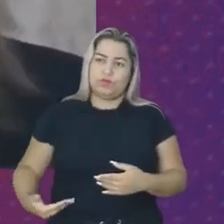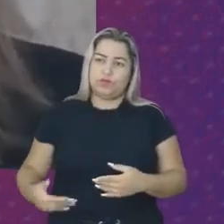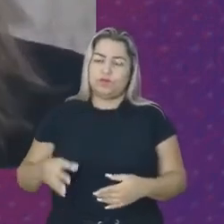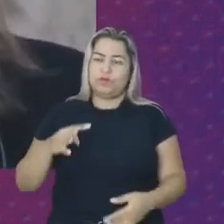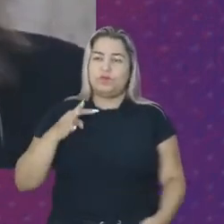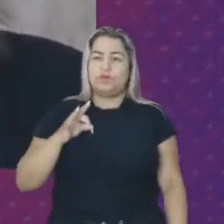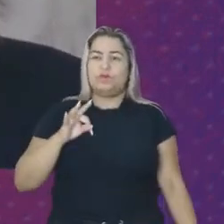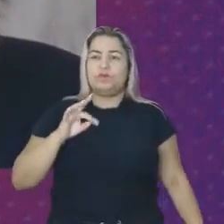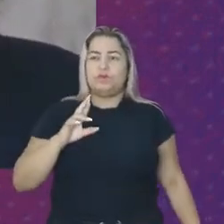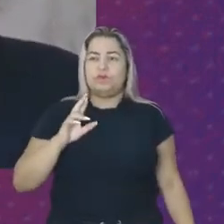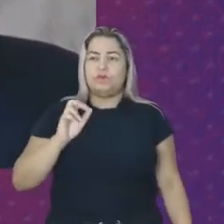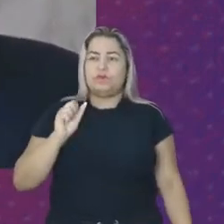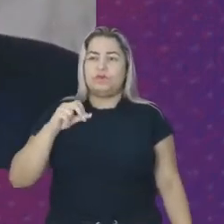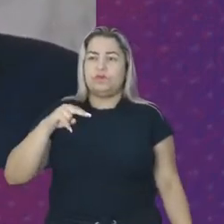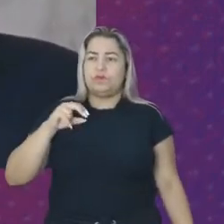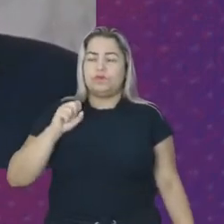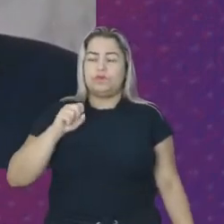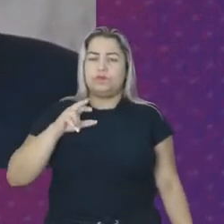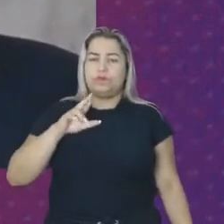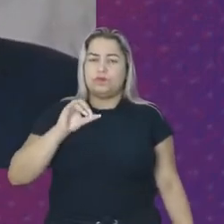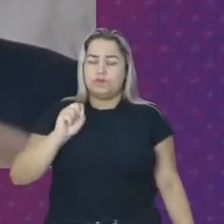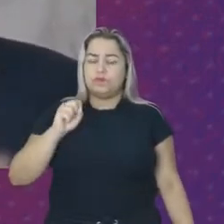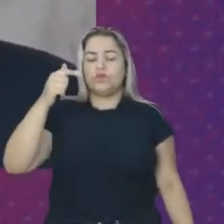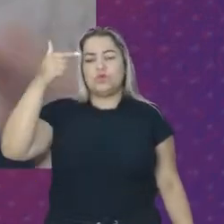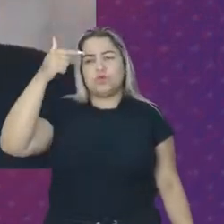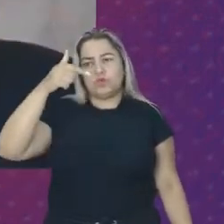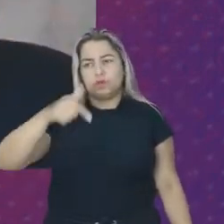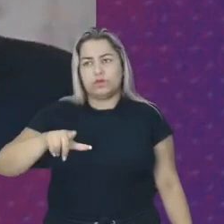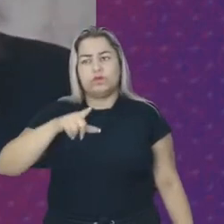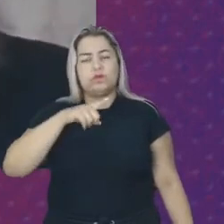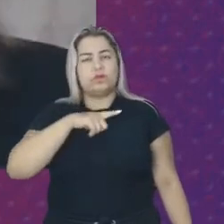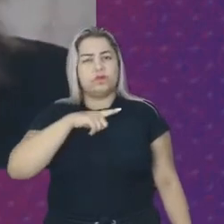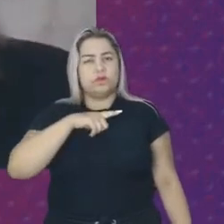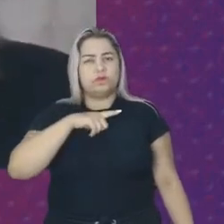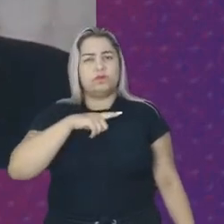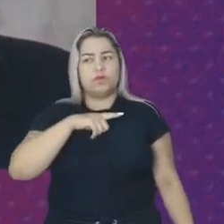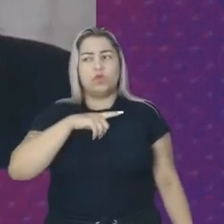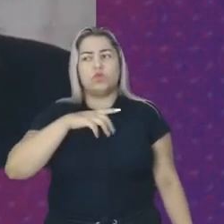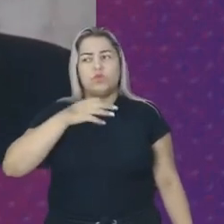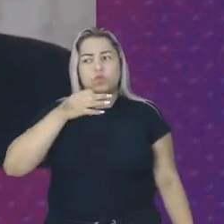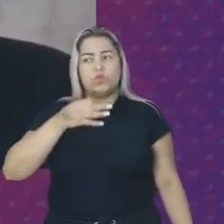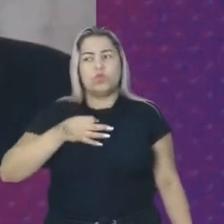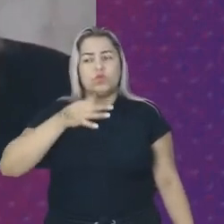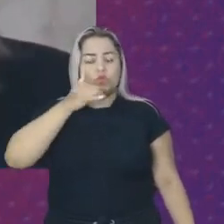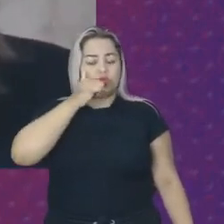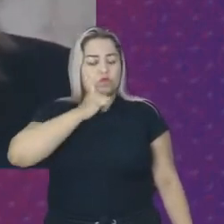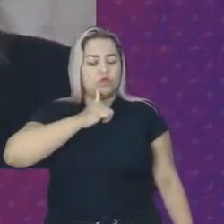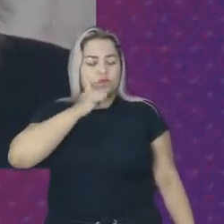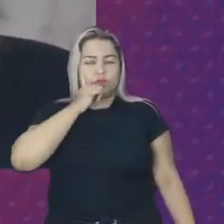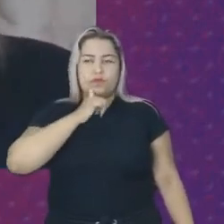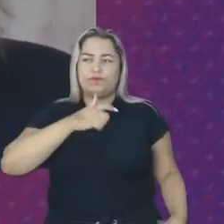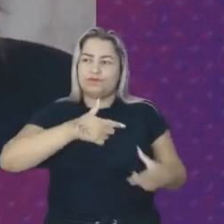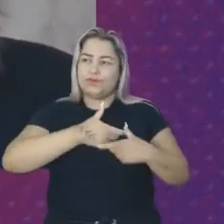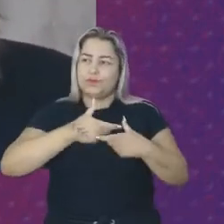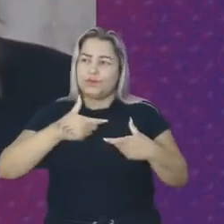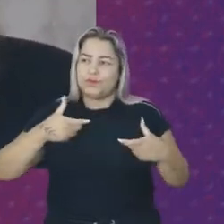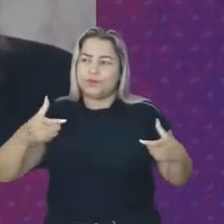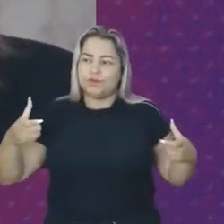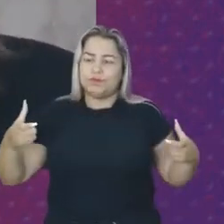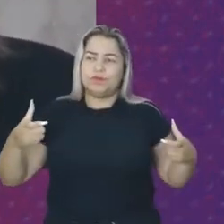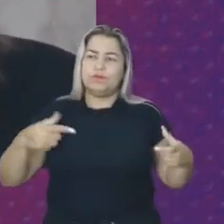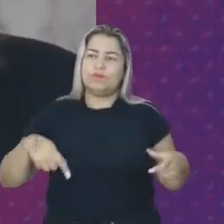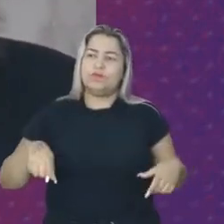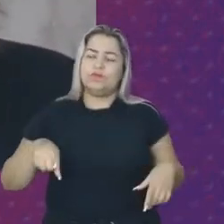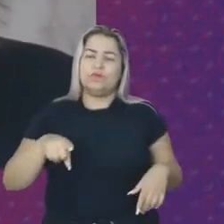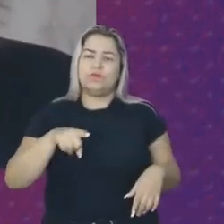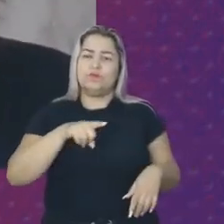e mais, que nós consigamos ter um conceito de mulher amplo. E o nosso